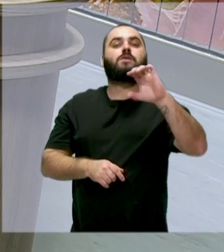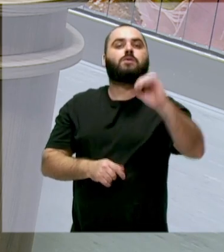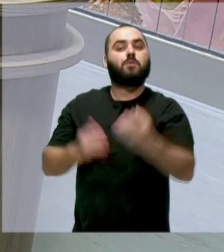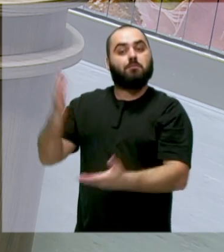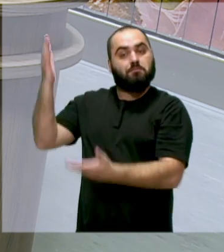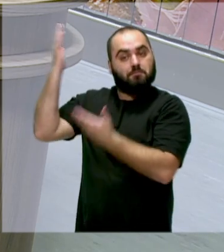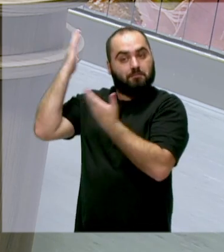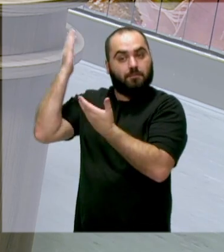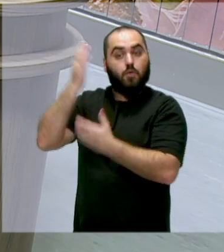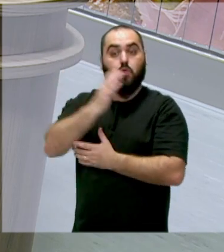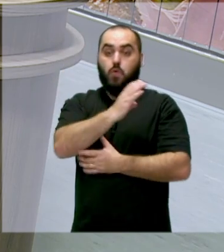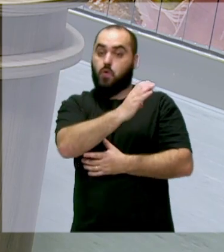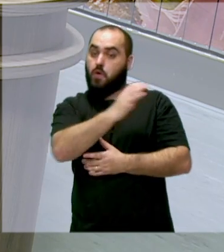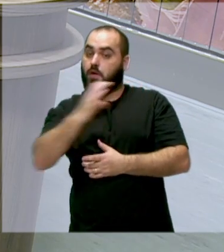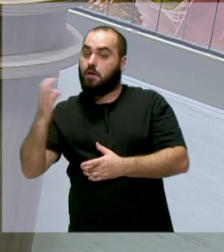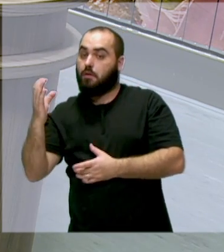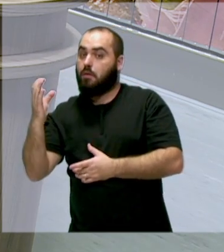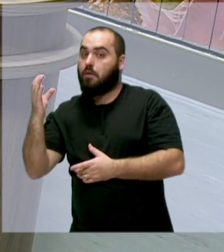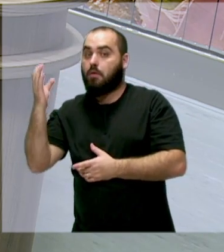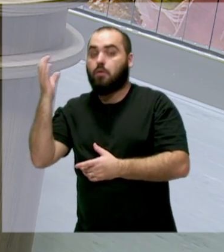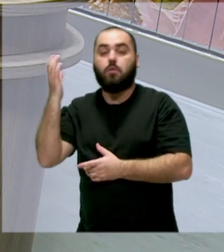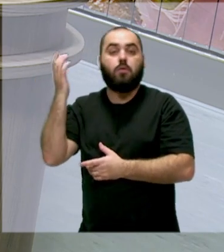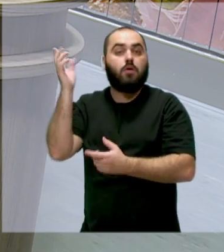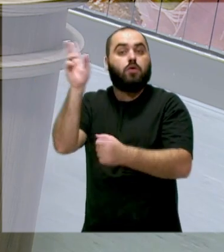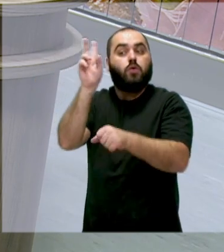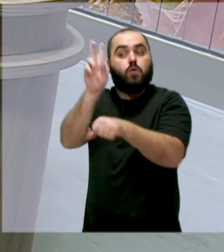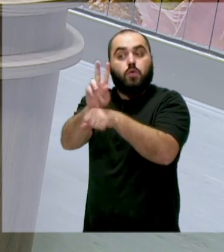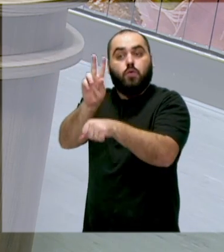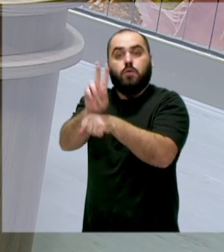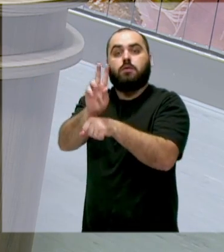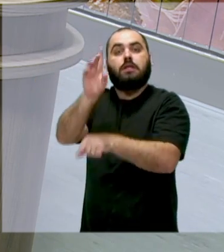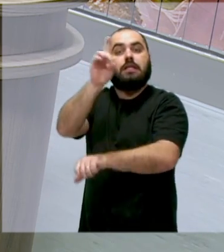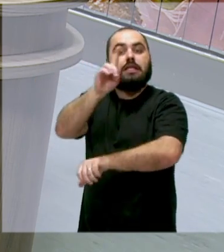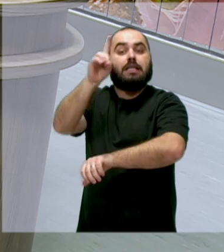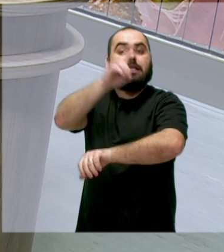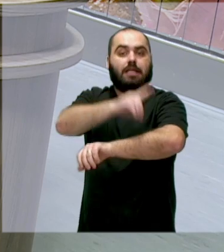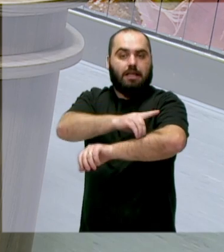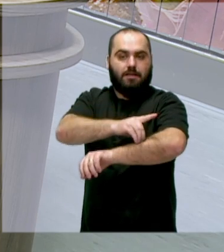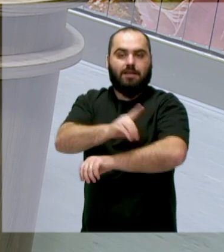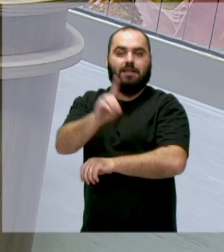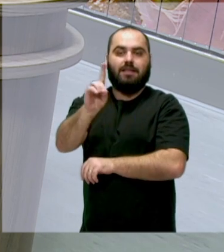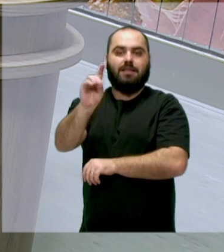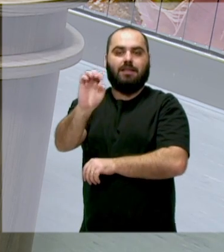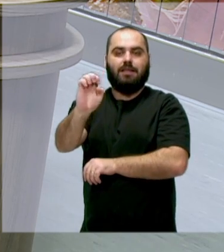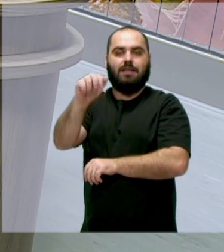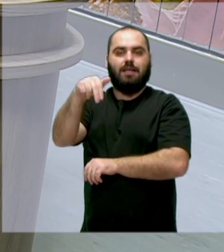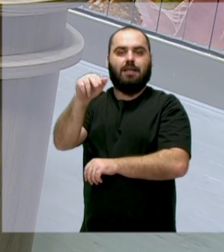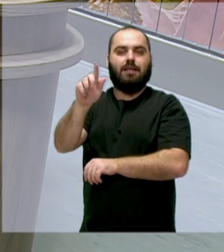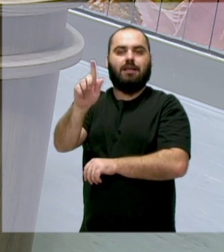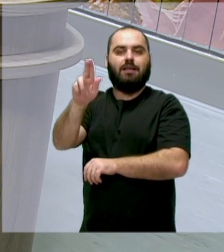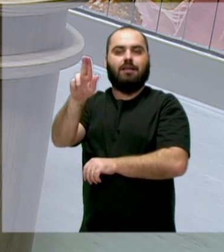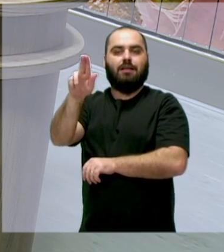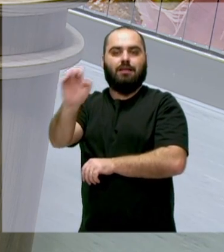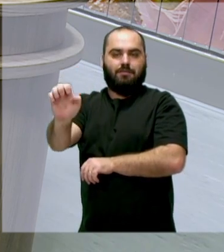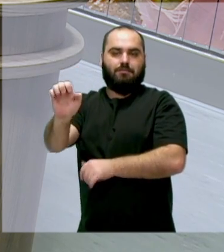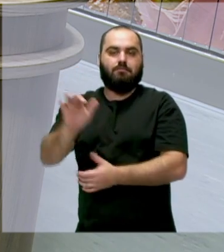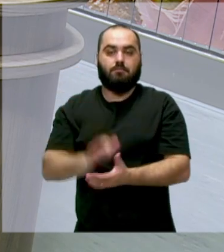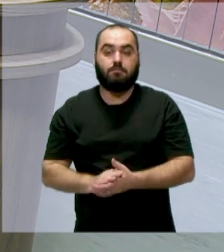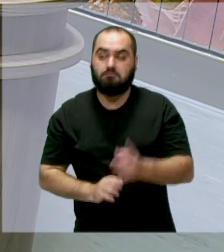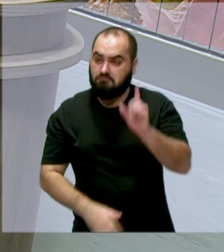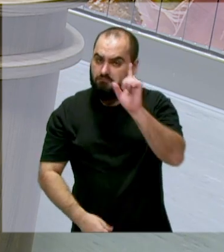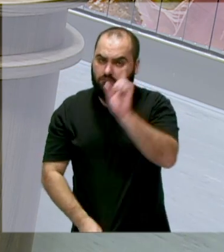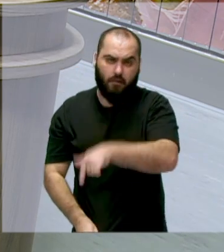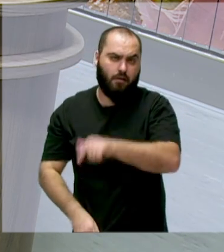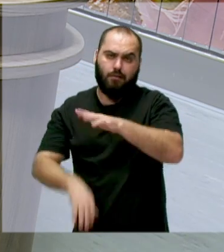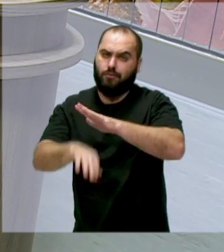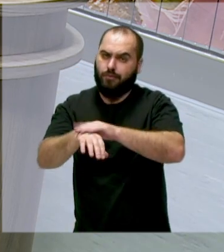do programa de controle da dengue. E essa é uma doença que hoje ela é endêmica mesmo, né? Não tem